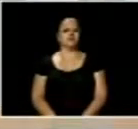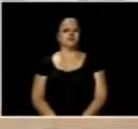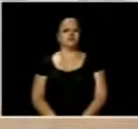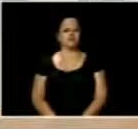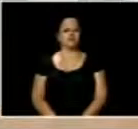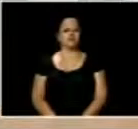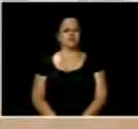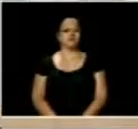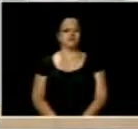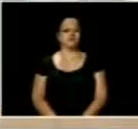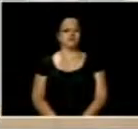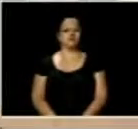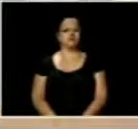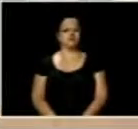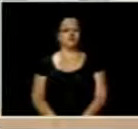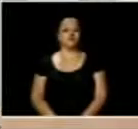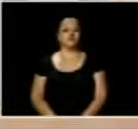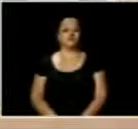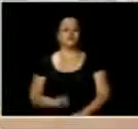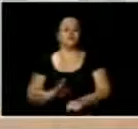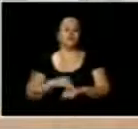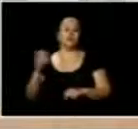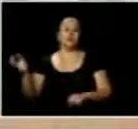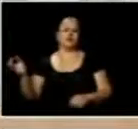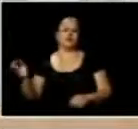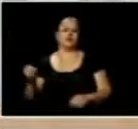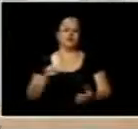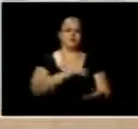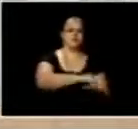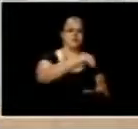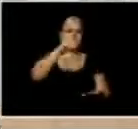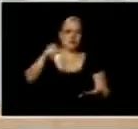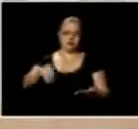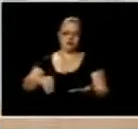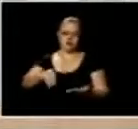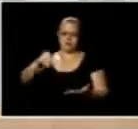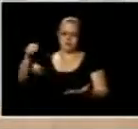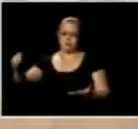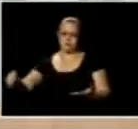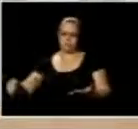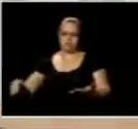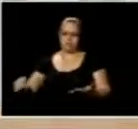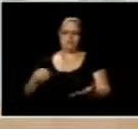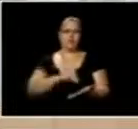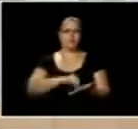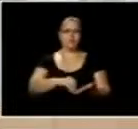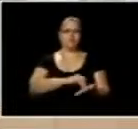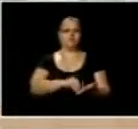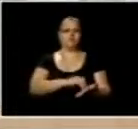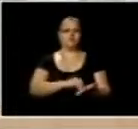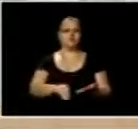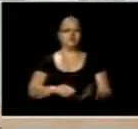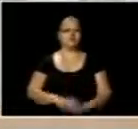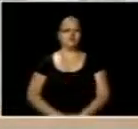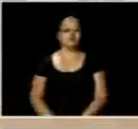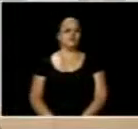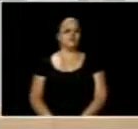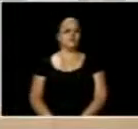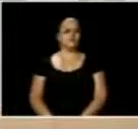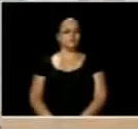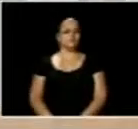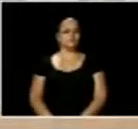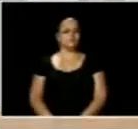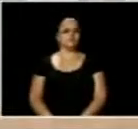Então, por mais que você troque o secretário, até o seu Benedito colocou aqui do Moçambique, né, da sede de Moçambique, ele colocou assim, olha, a questão não é